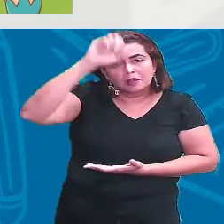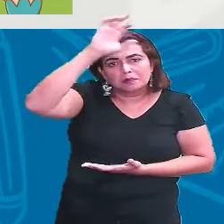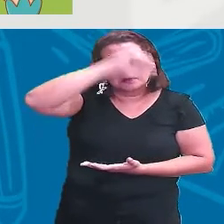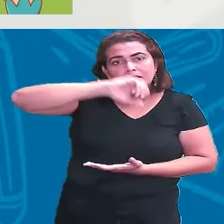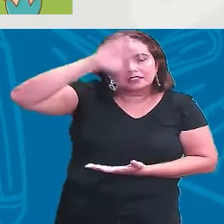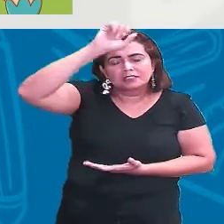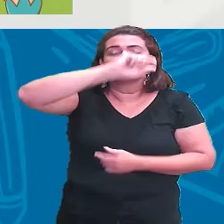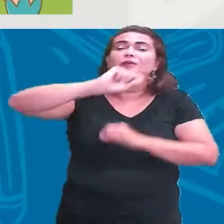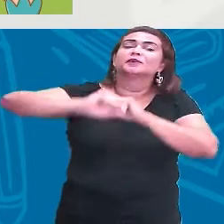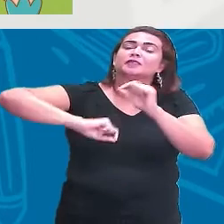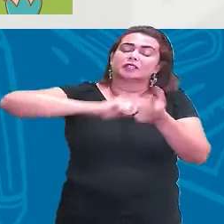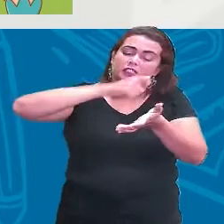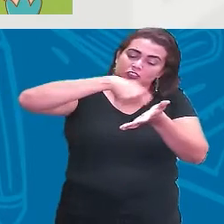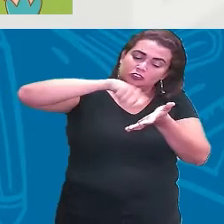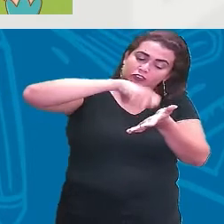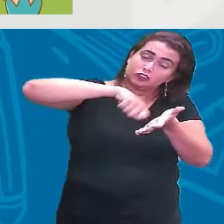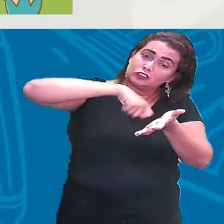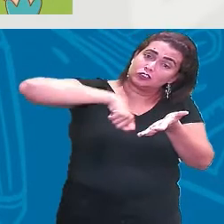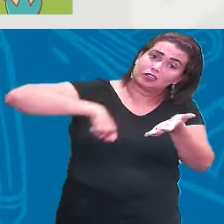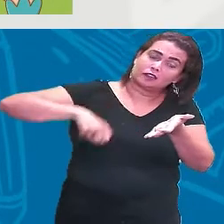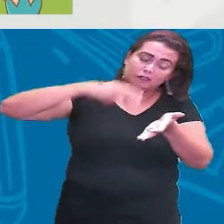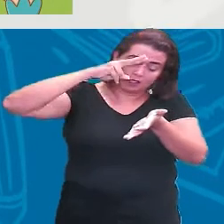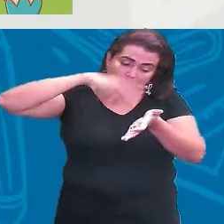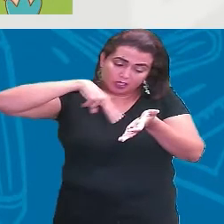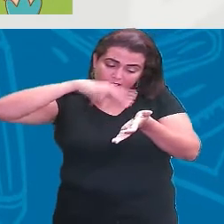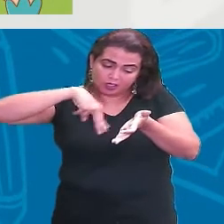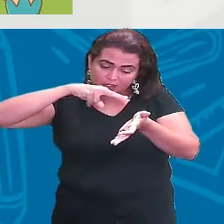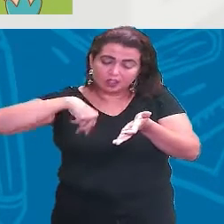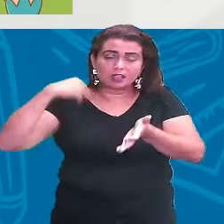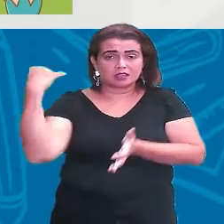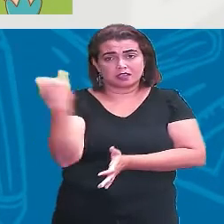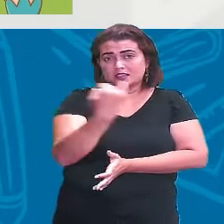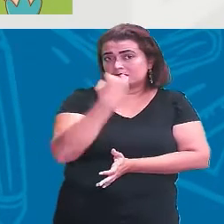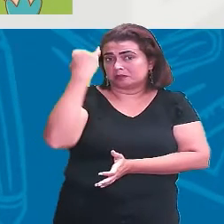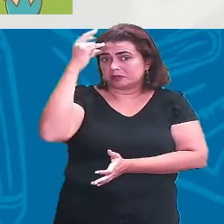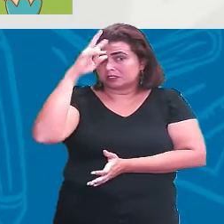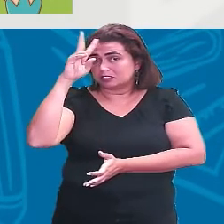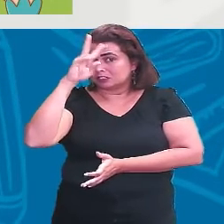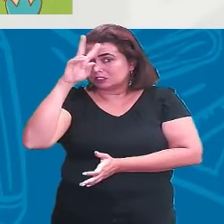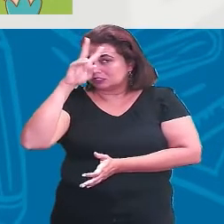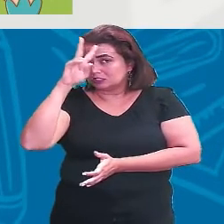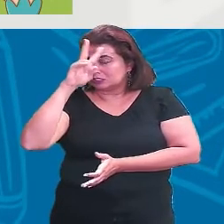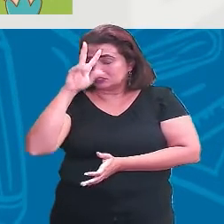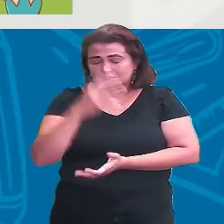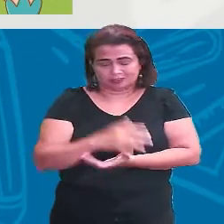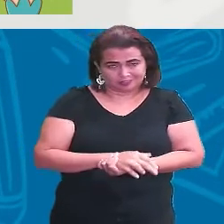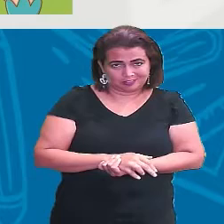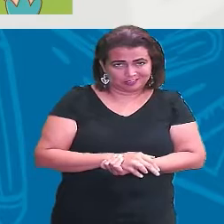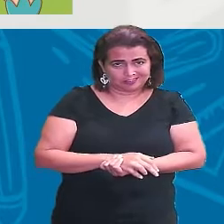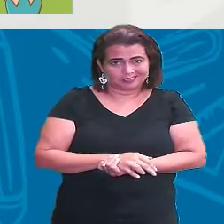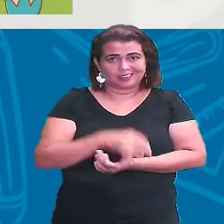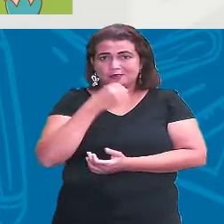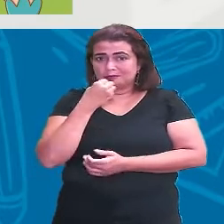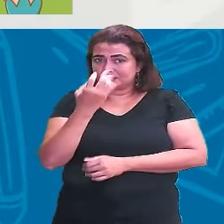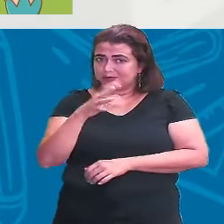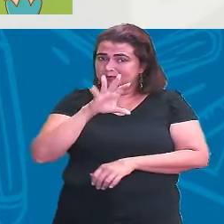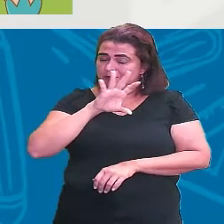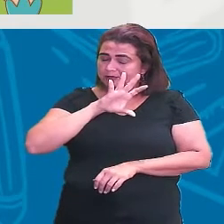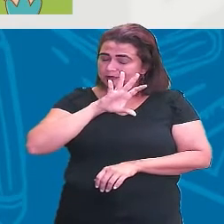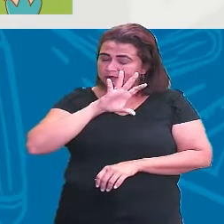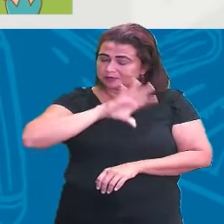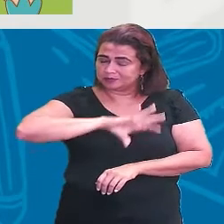a escrever, né? Aprende a ler. Então, elas são muito importantes, principalmente nas nossas aulas de